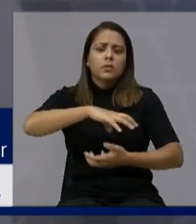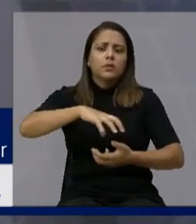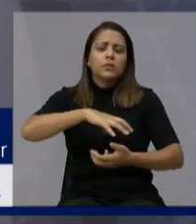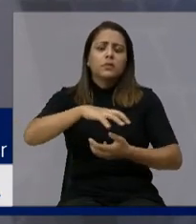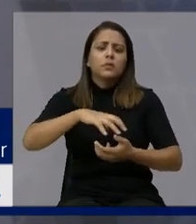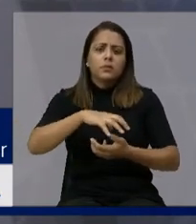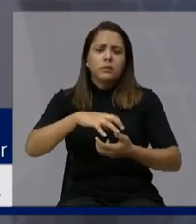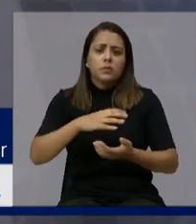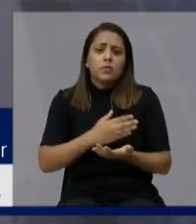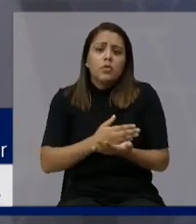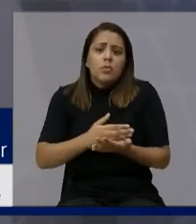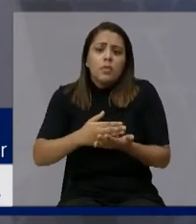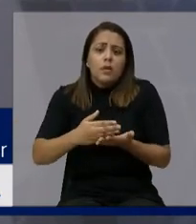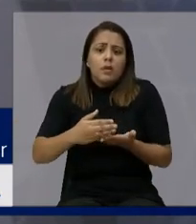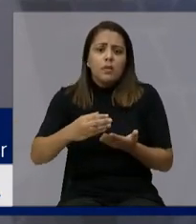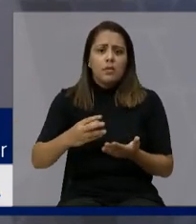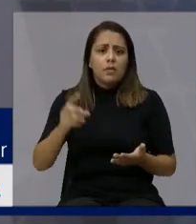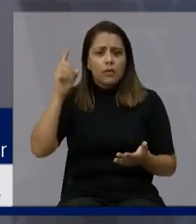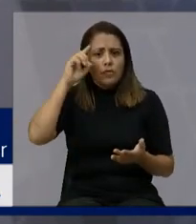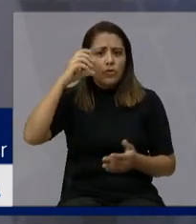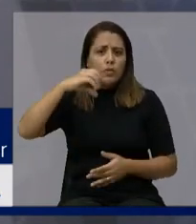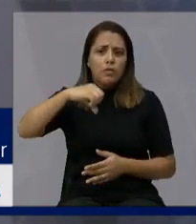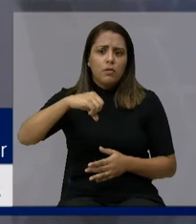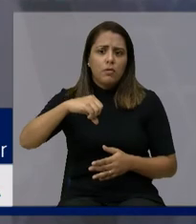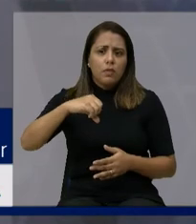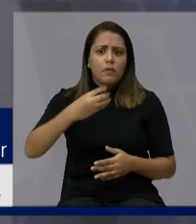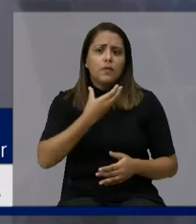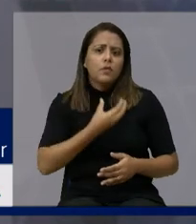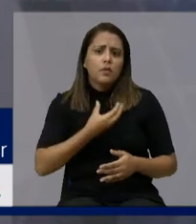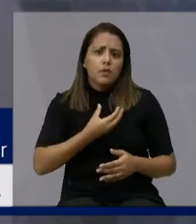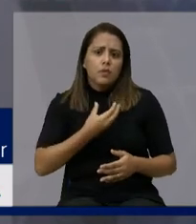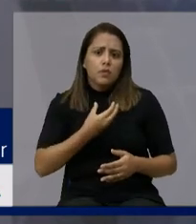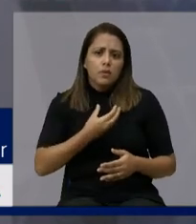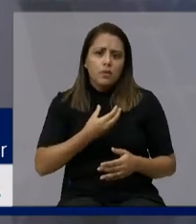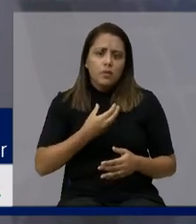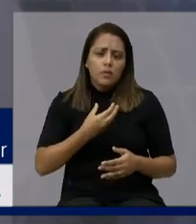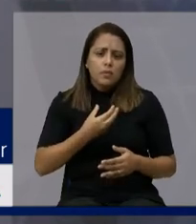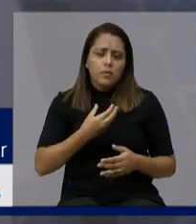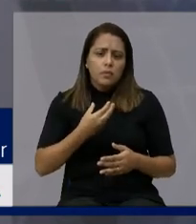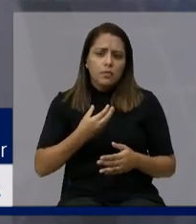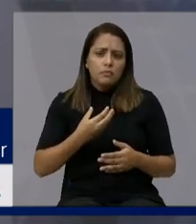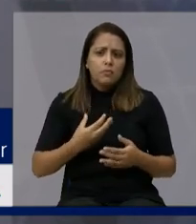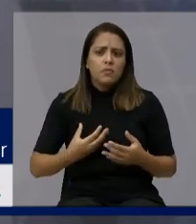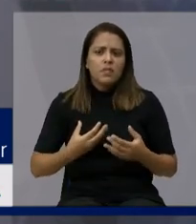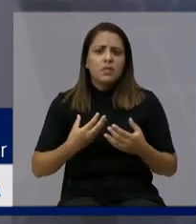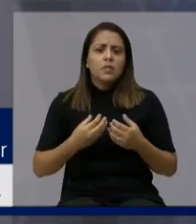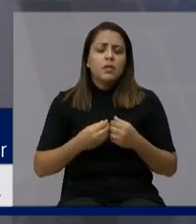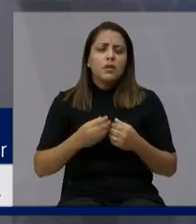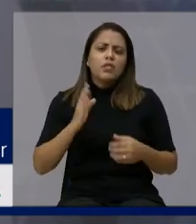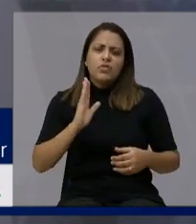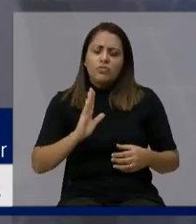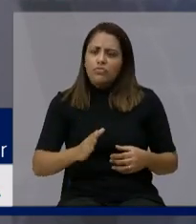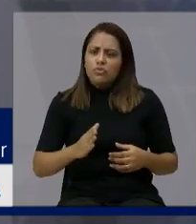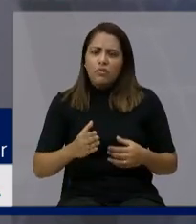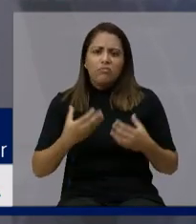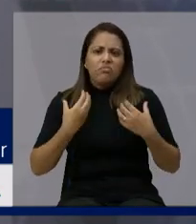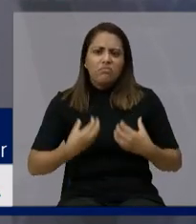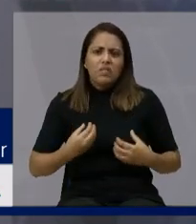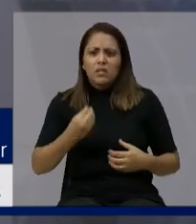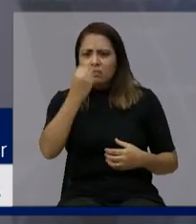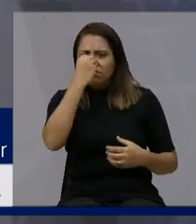partir do dia 9, que é a partir de amanhã. A categoria está cansada de tantos descasos